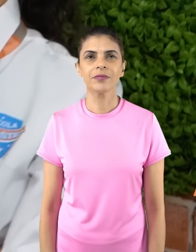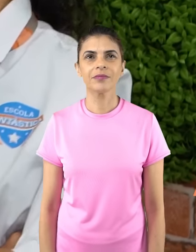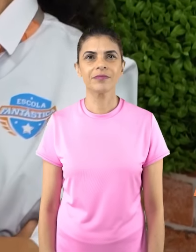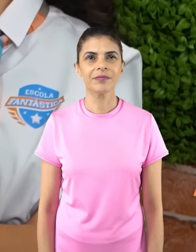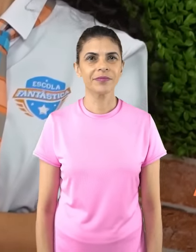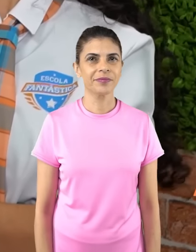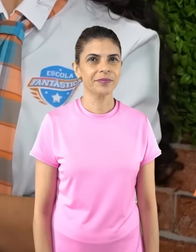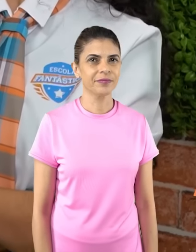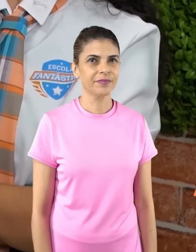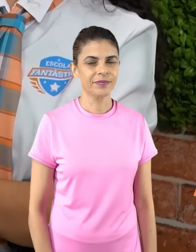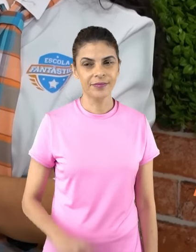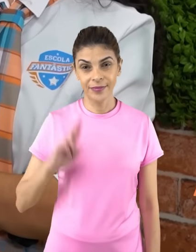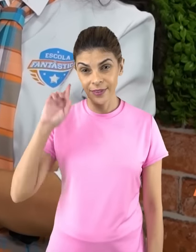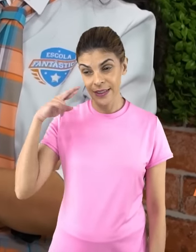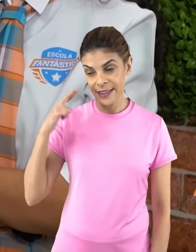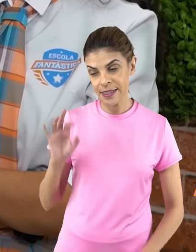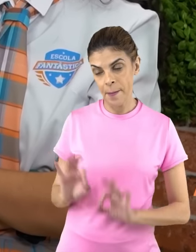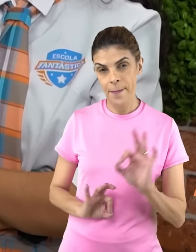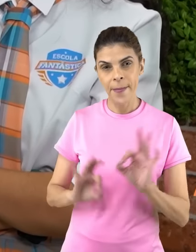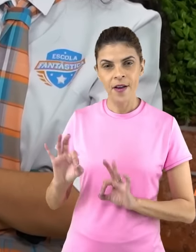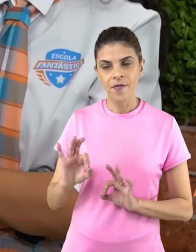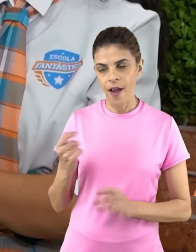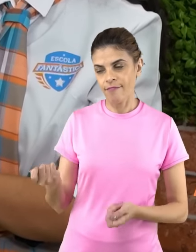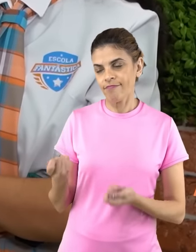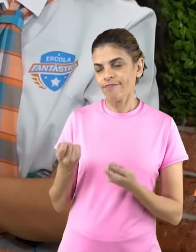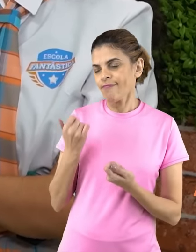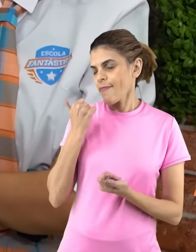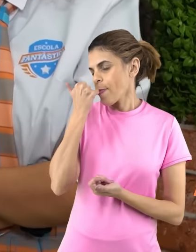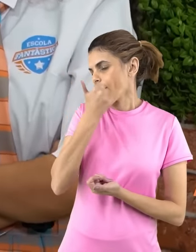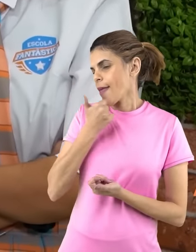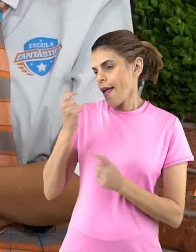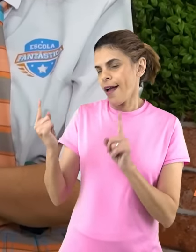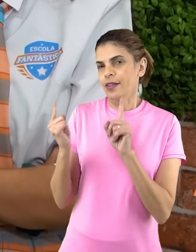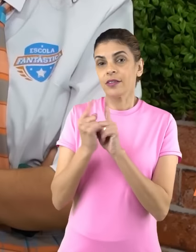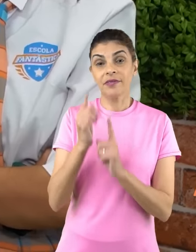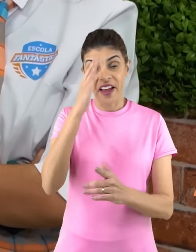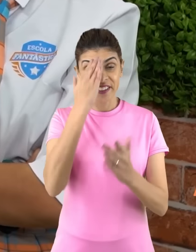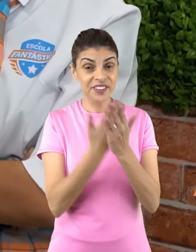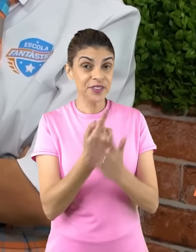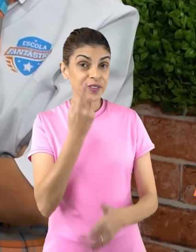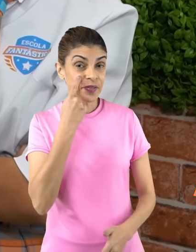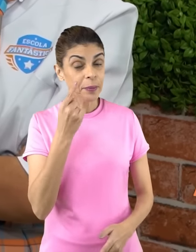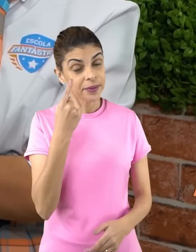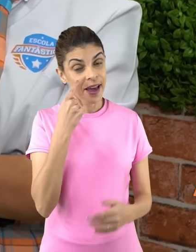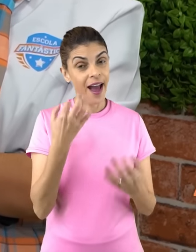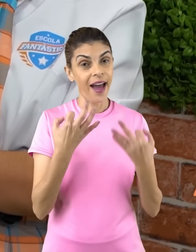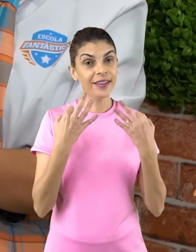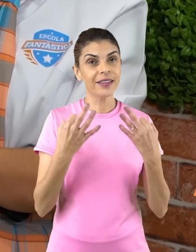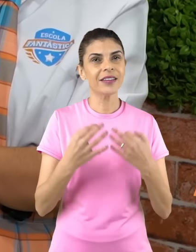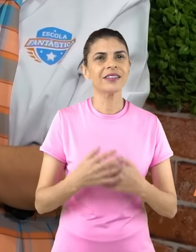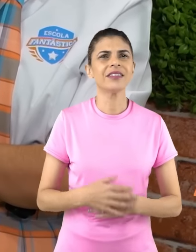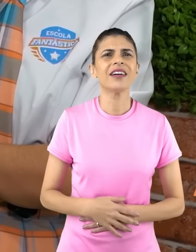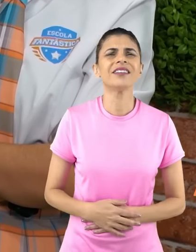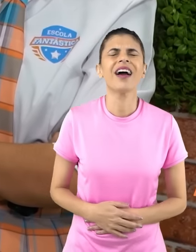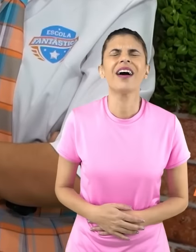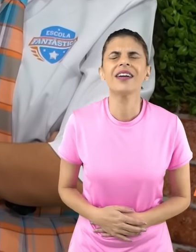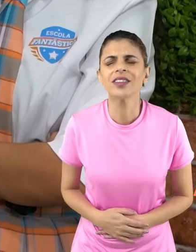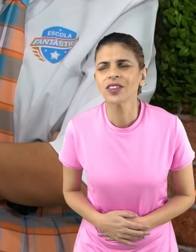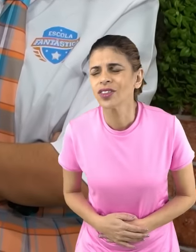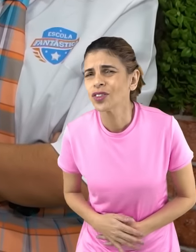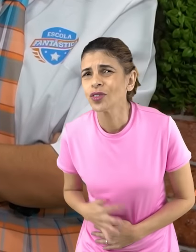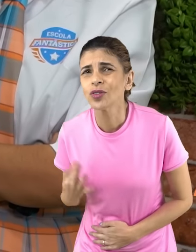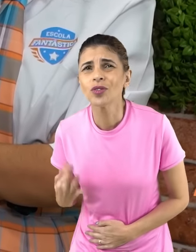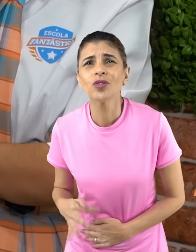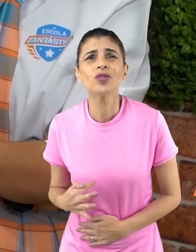É agora, Raíssa Se prepara porque o Renan vai me dar um beijo Eu só acredito vendo Preste atenção Ai, ai, que